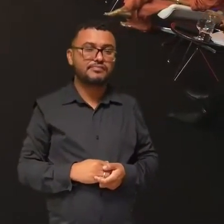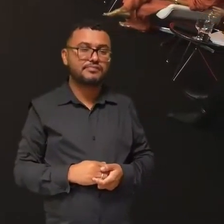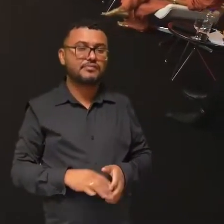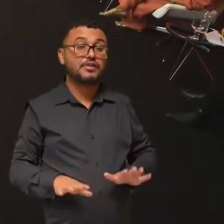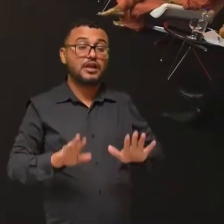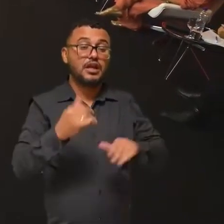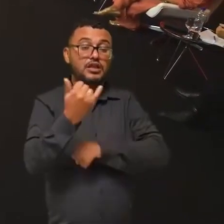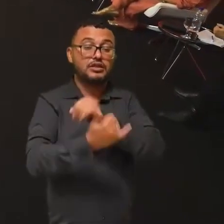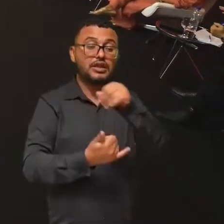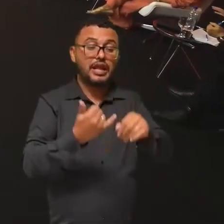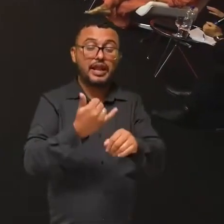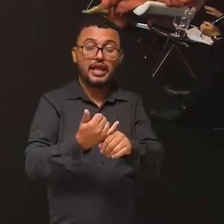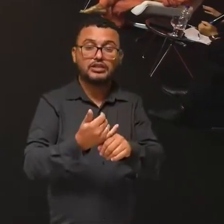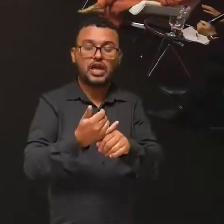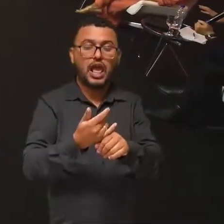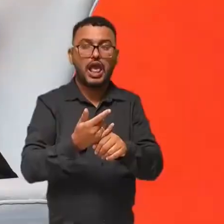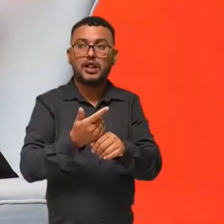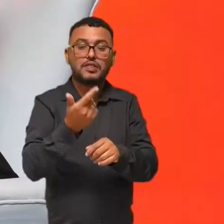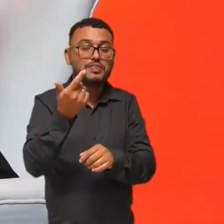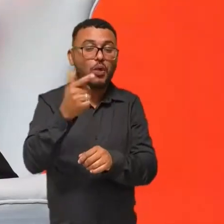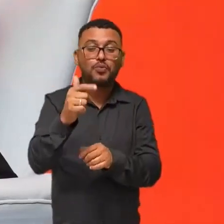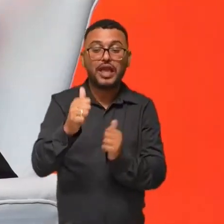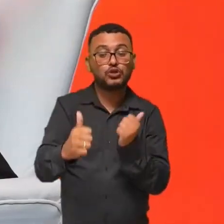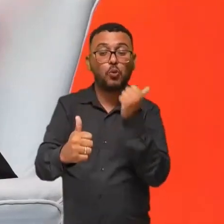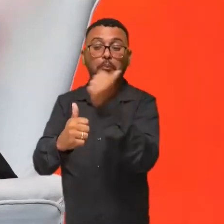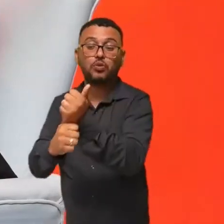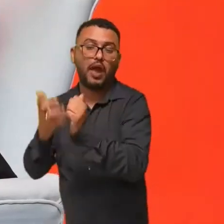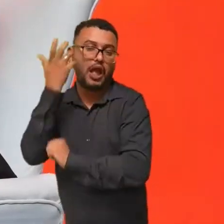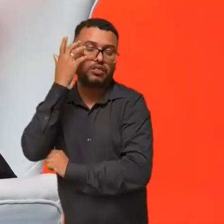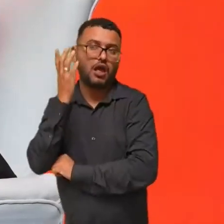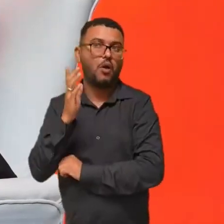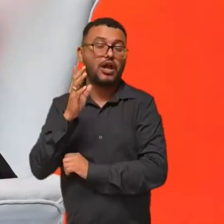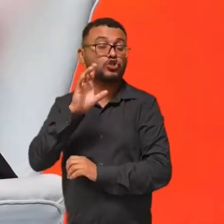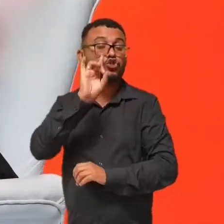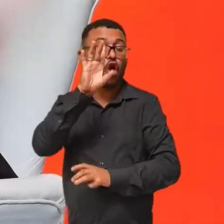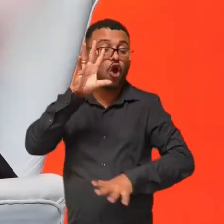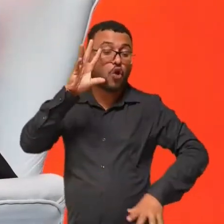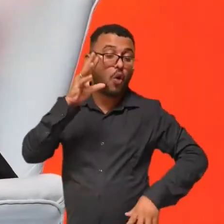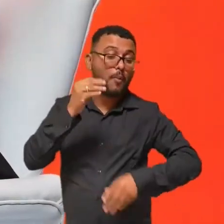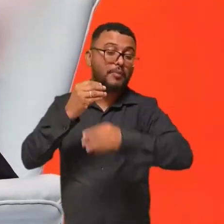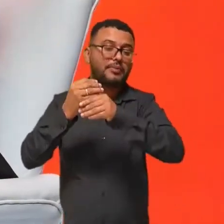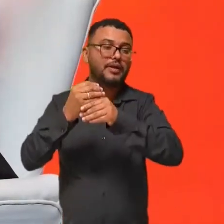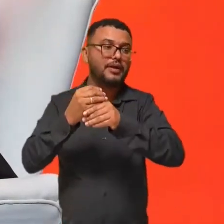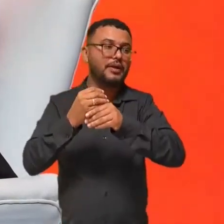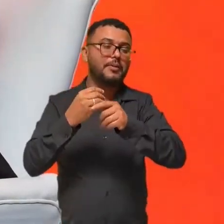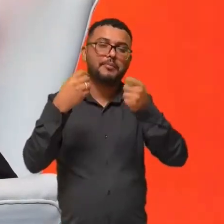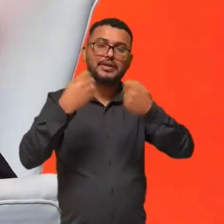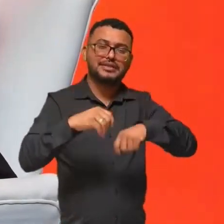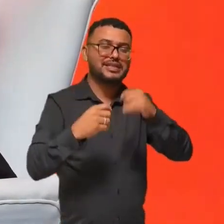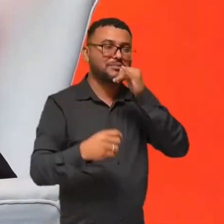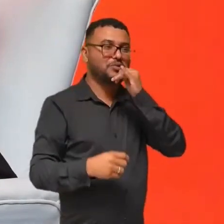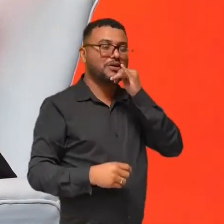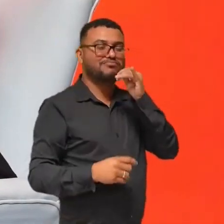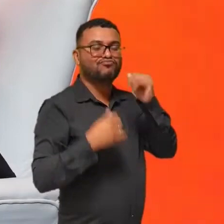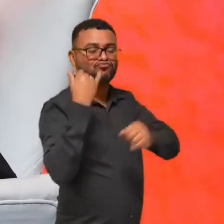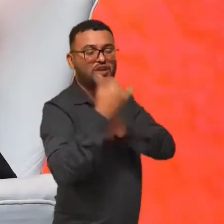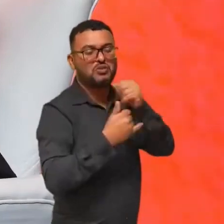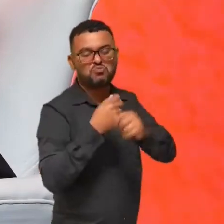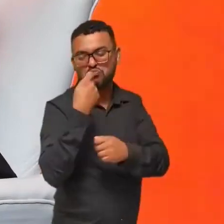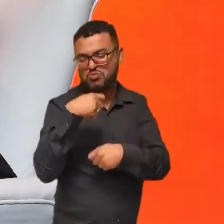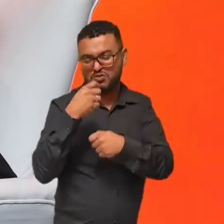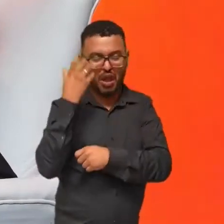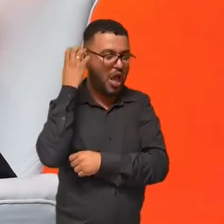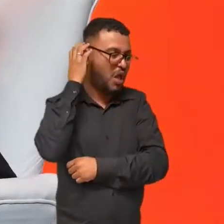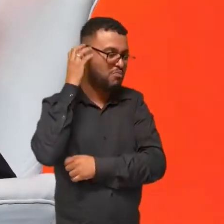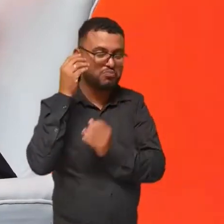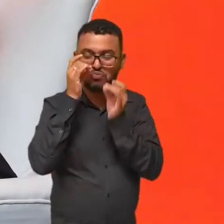tudo complementar. A gente não pode imaginar que tem mídia social não precisa de rádio, ou que qualquer coisa, o streaming substitui